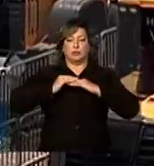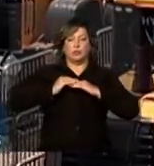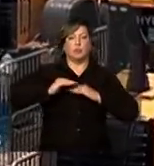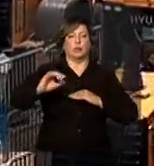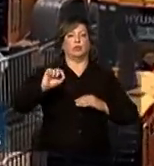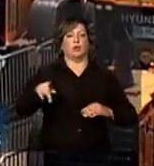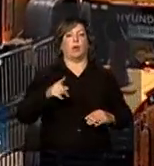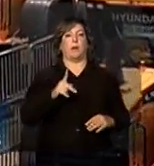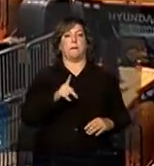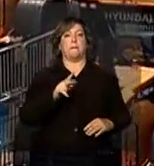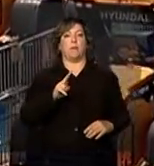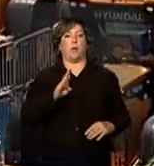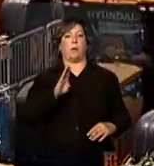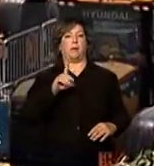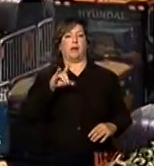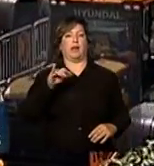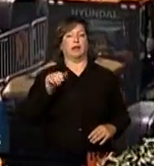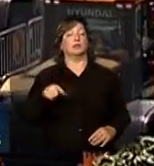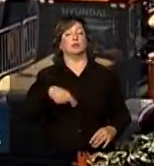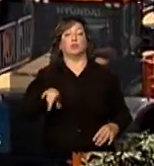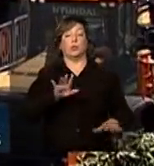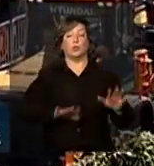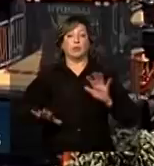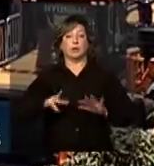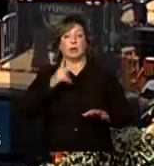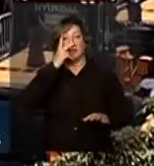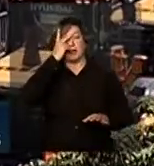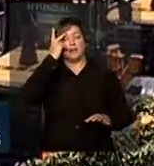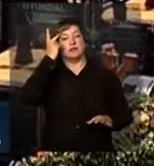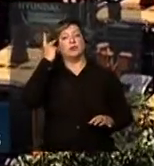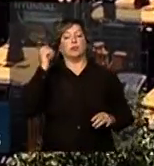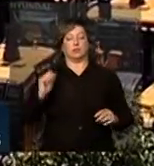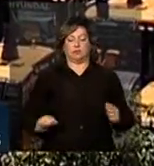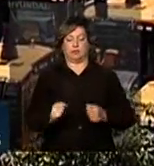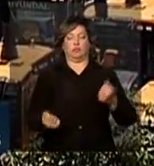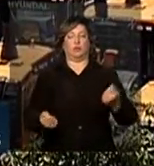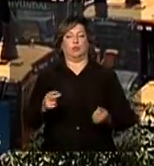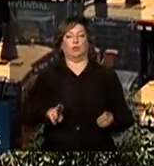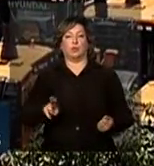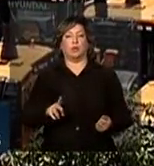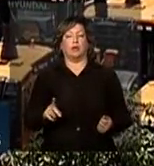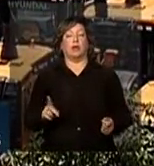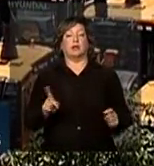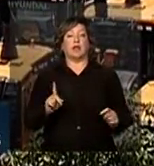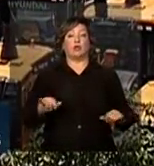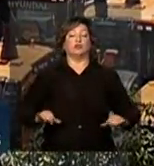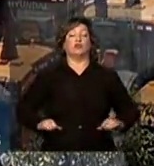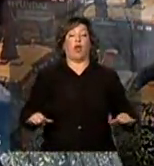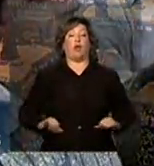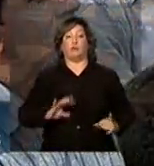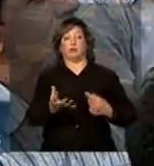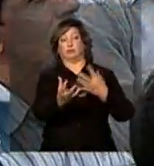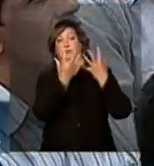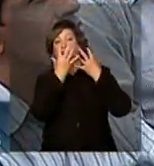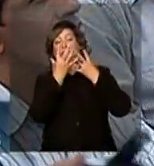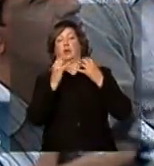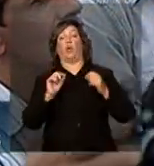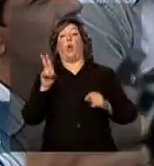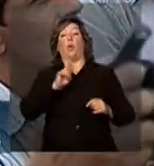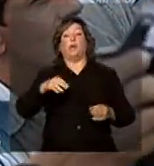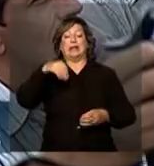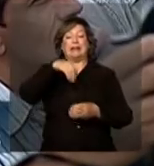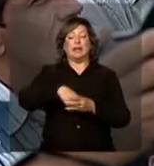públicas cuidem para que os operadores não sofram pressões também para usar as máquinas dentro de propriedades